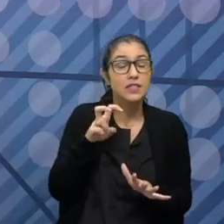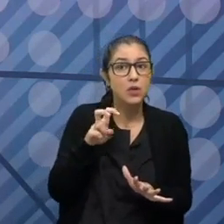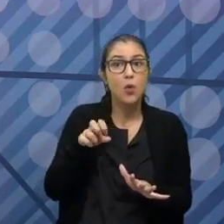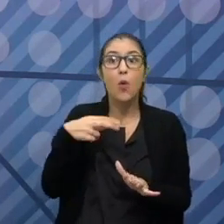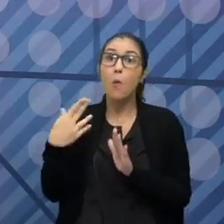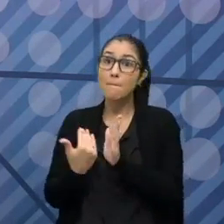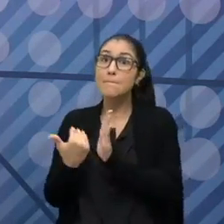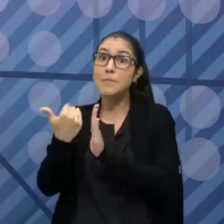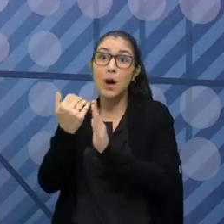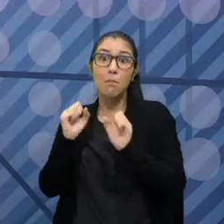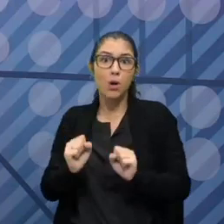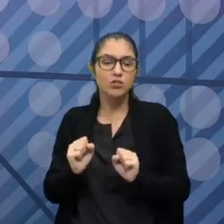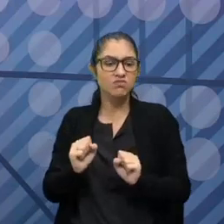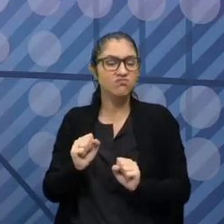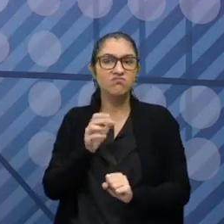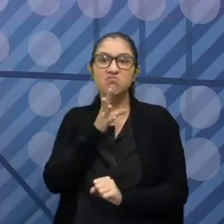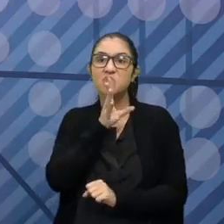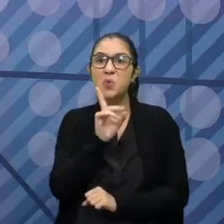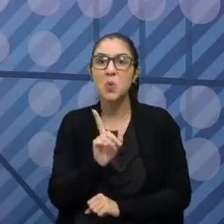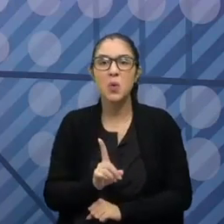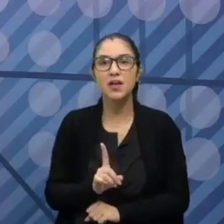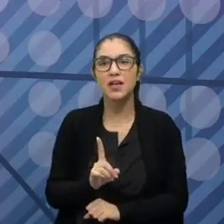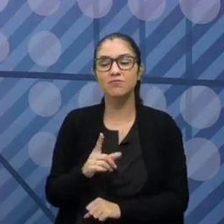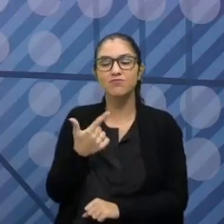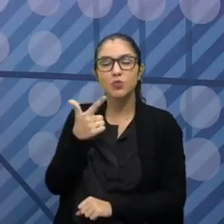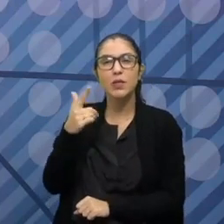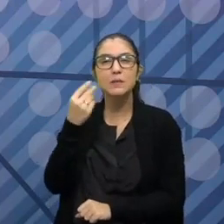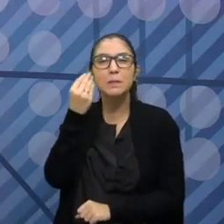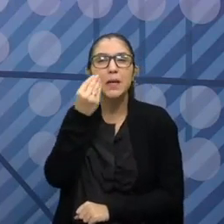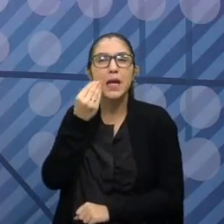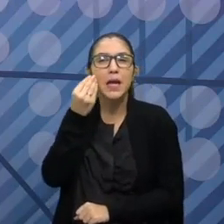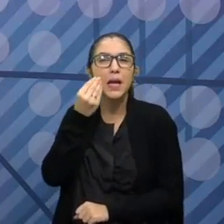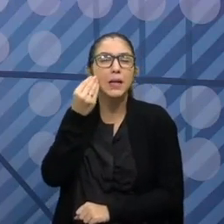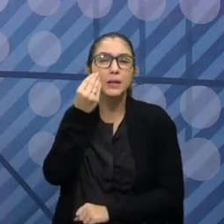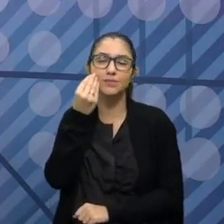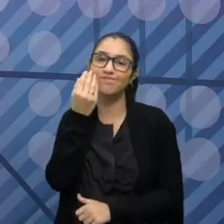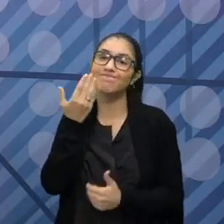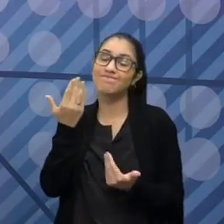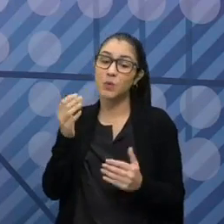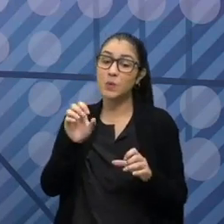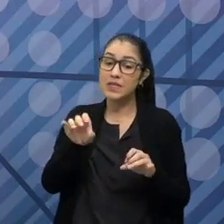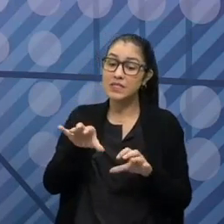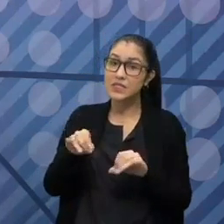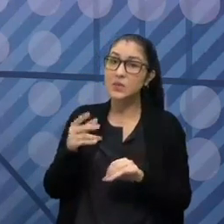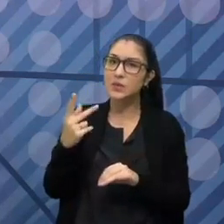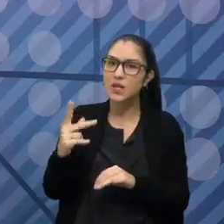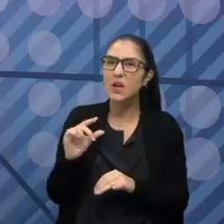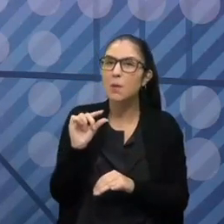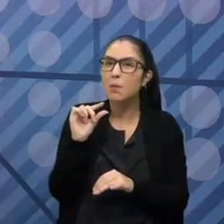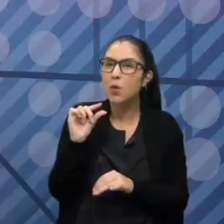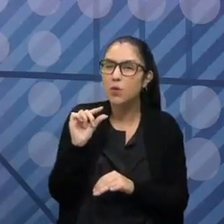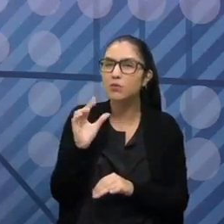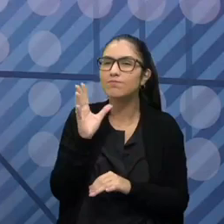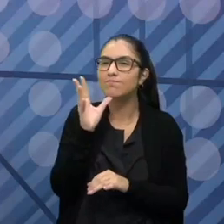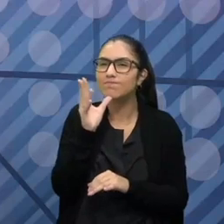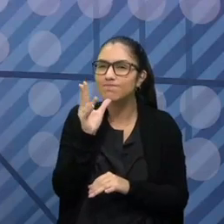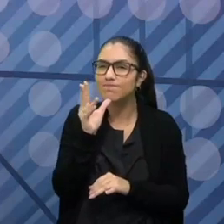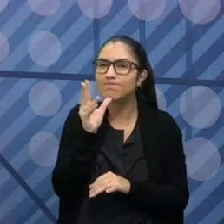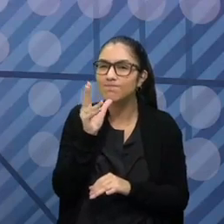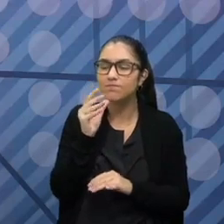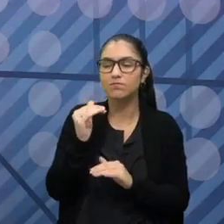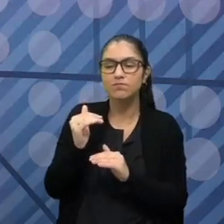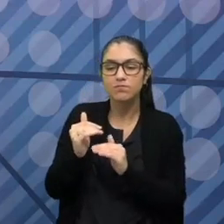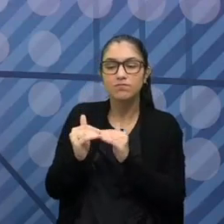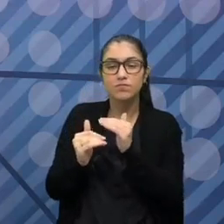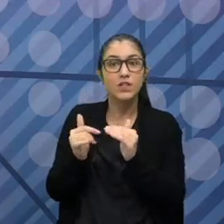até mais, sem conhecer, sem essa vivência de mundo. Por isso o ensino dele vai de forma mais lenta.